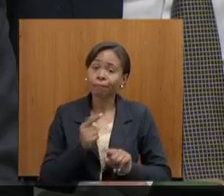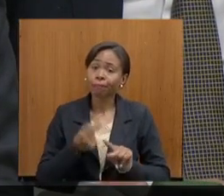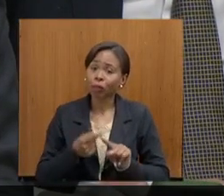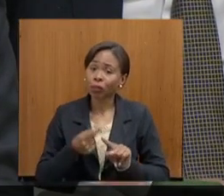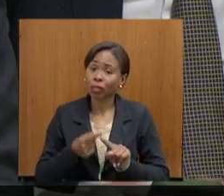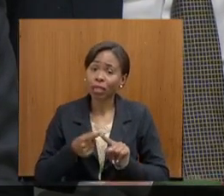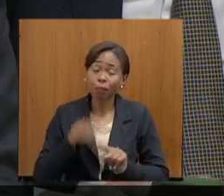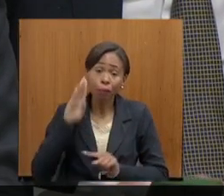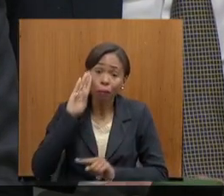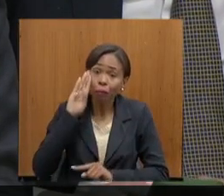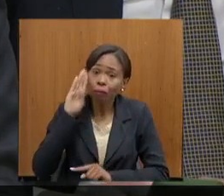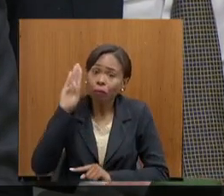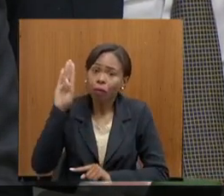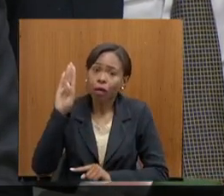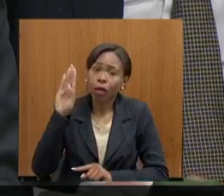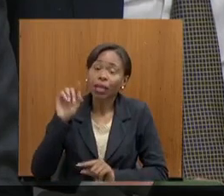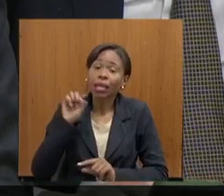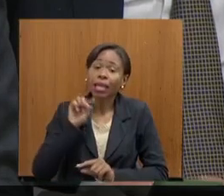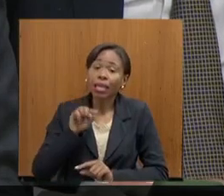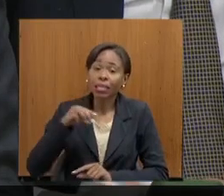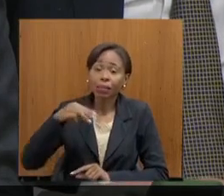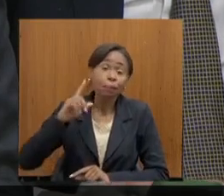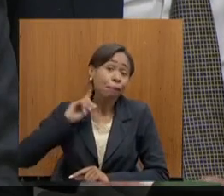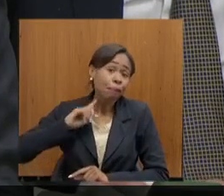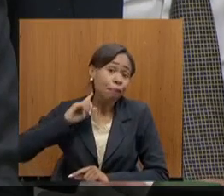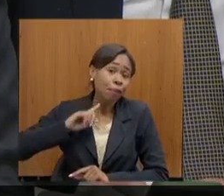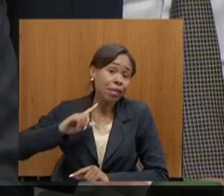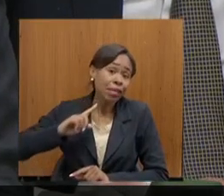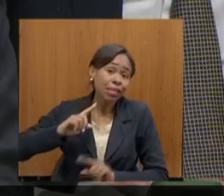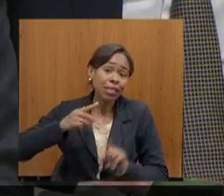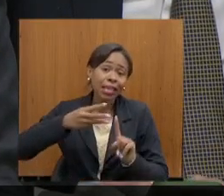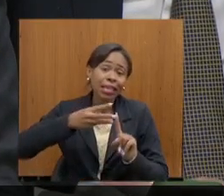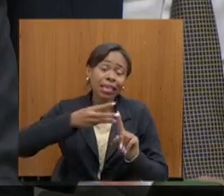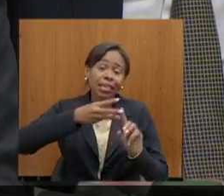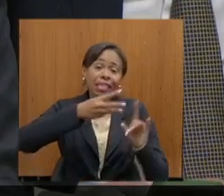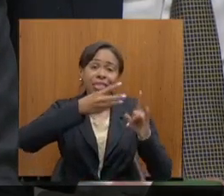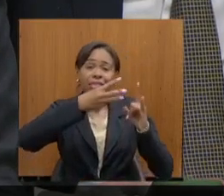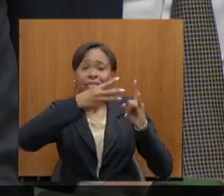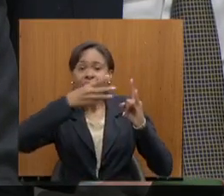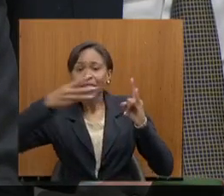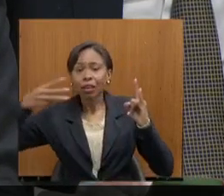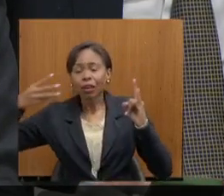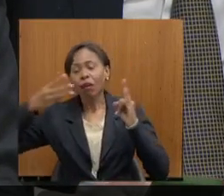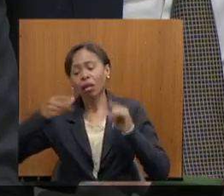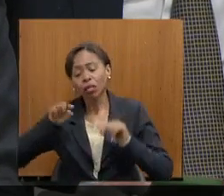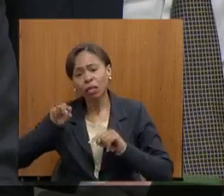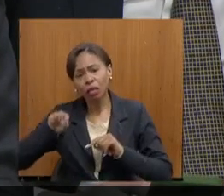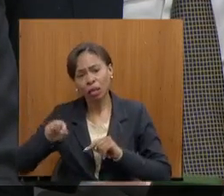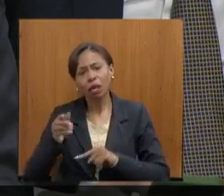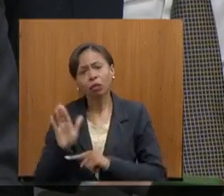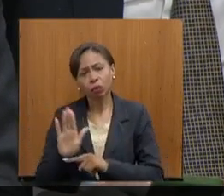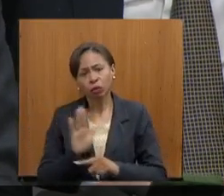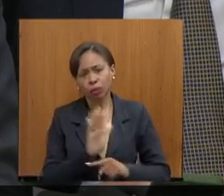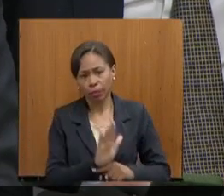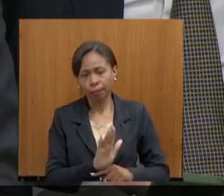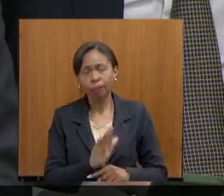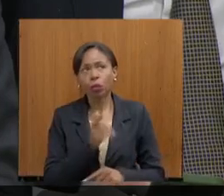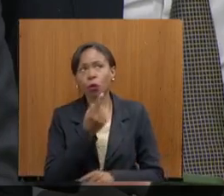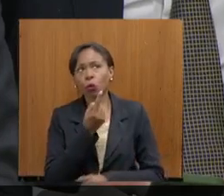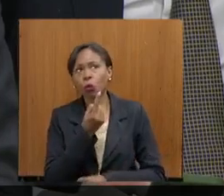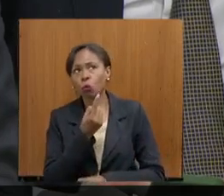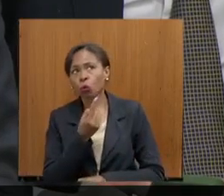para que o Minas trifásico posso ir lá e uma última também solicitação